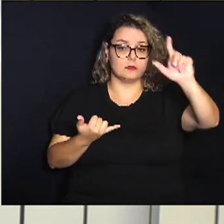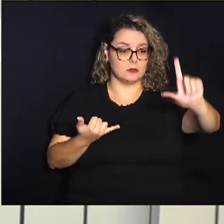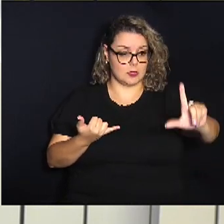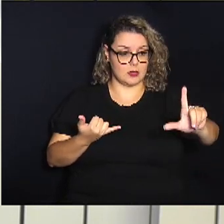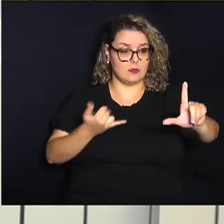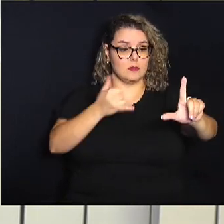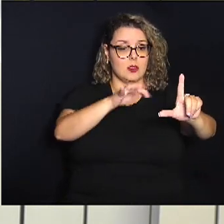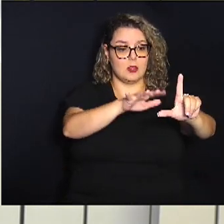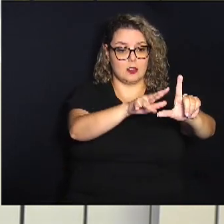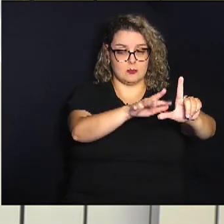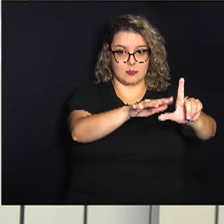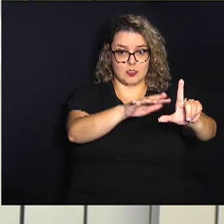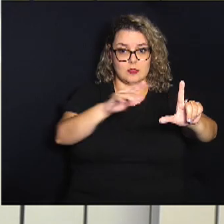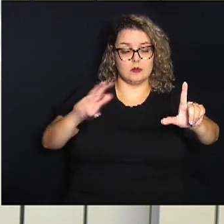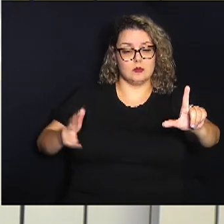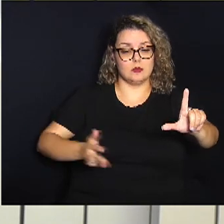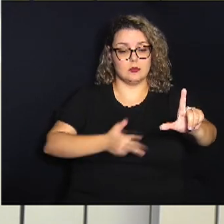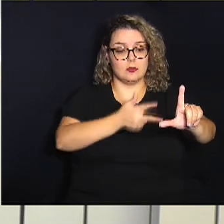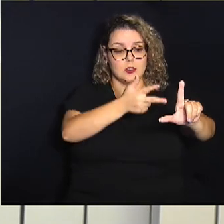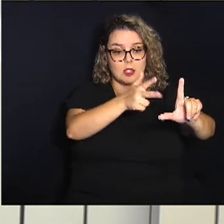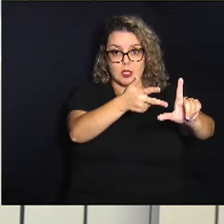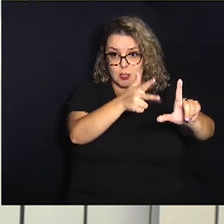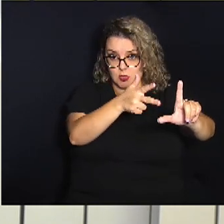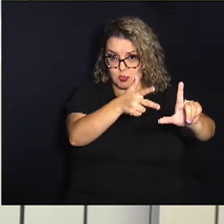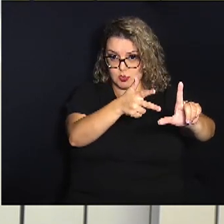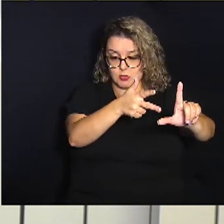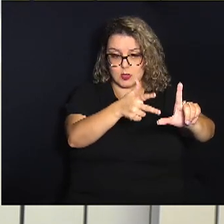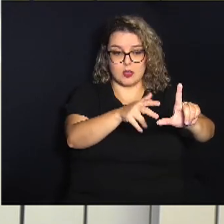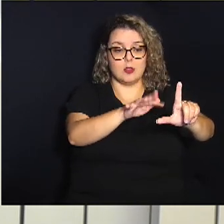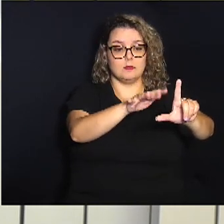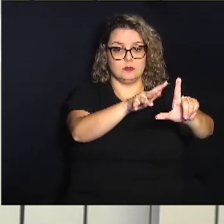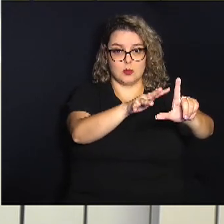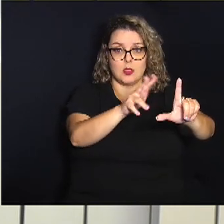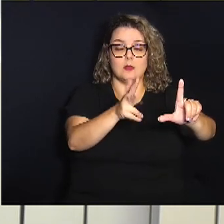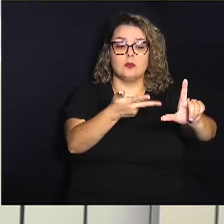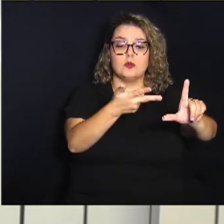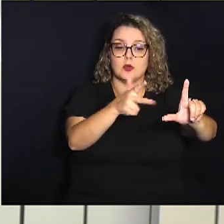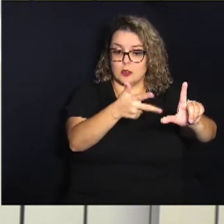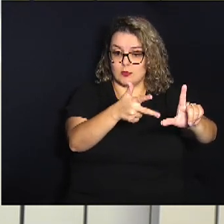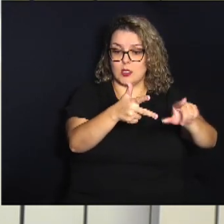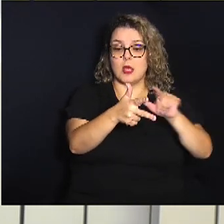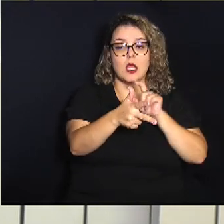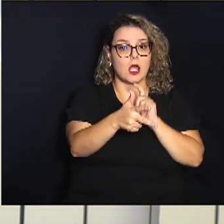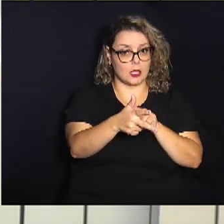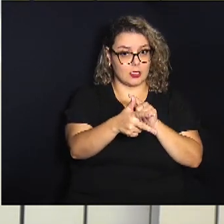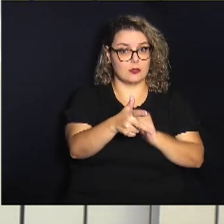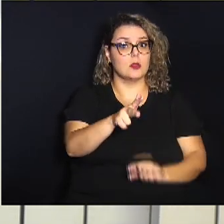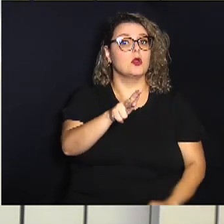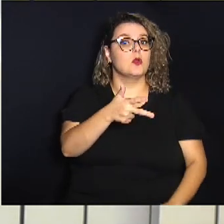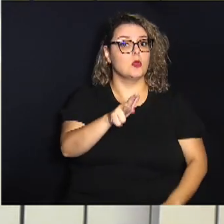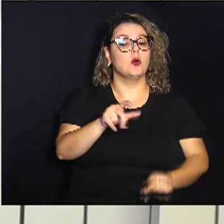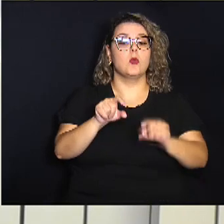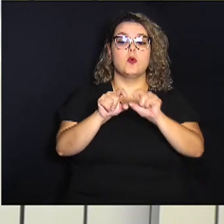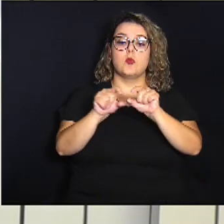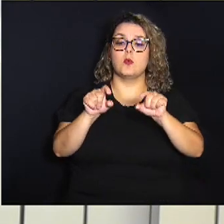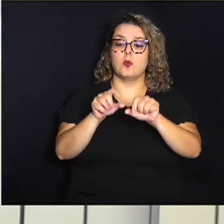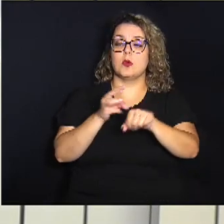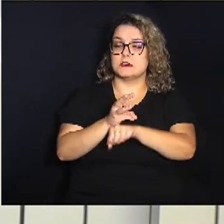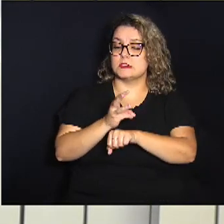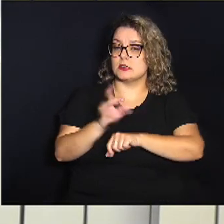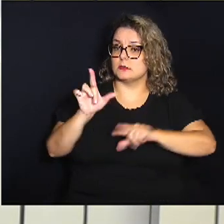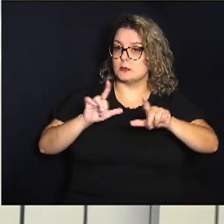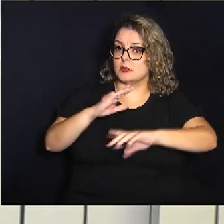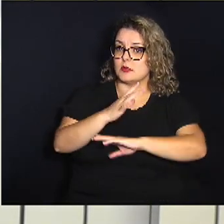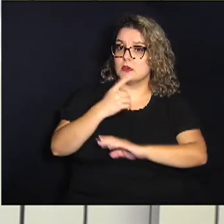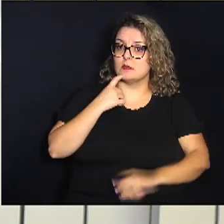a câmera do seu celular aqui, para este QR Code, porque aí já vai aparecer uma mensagem na sua tela, o WhatsApp da